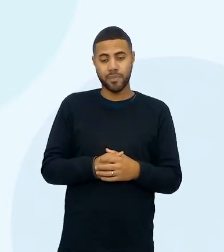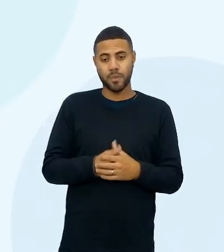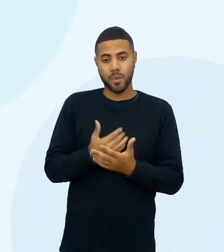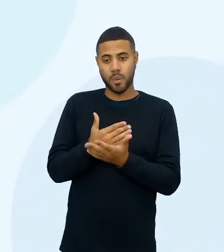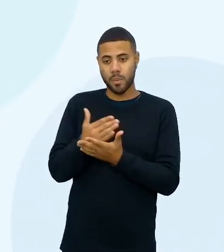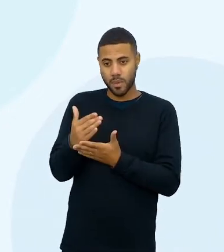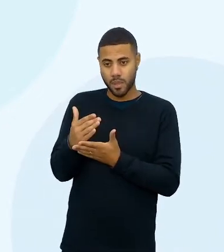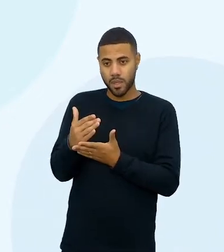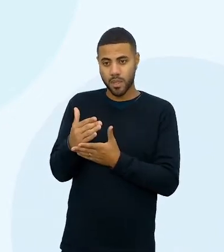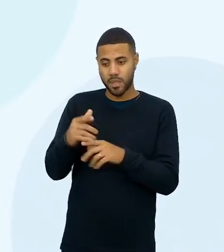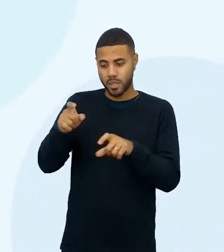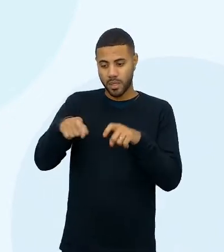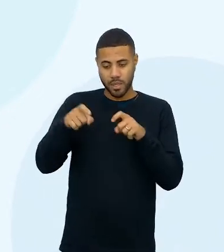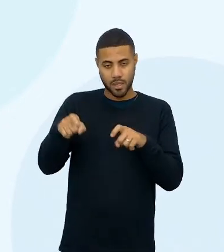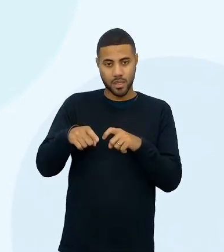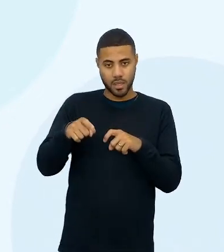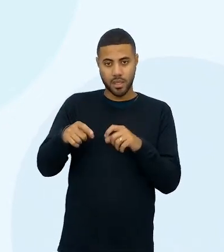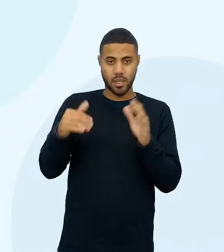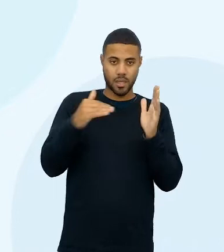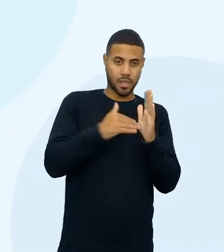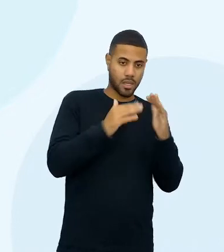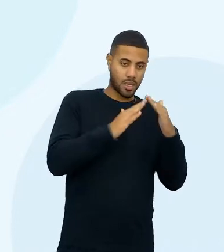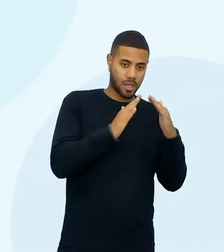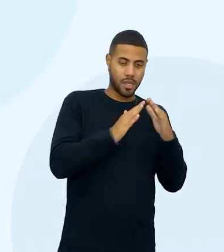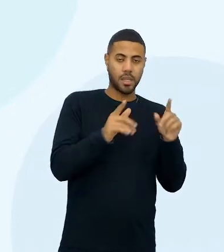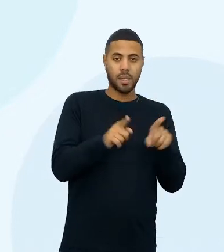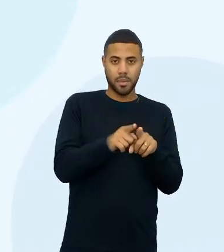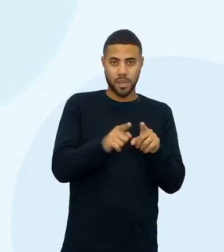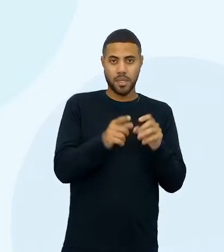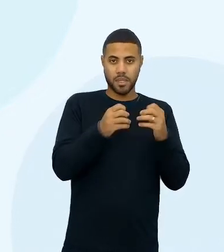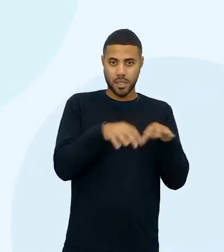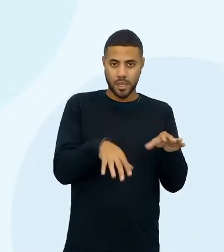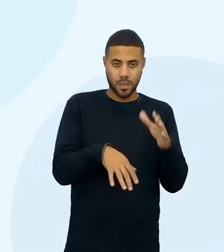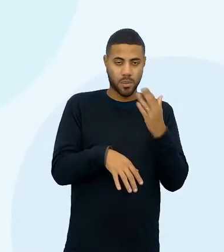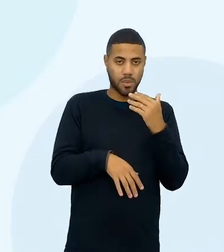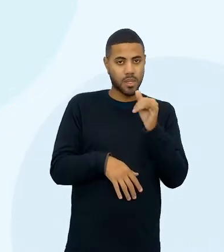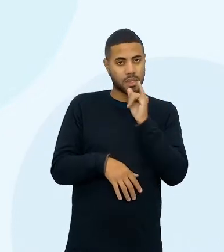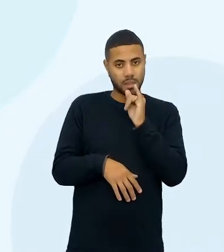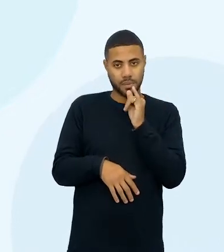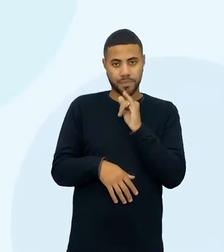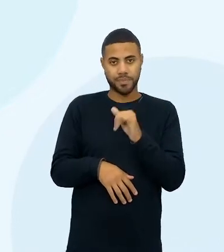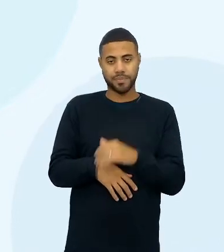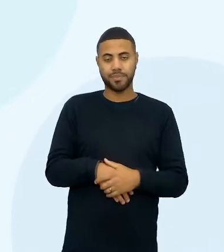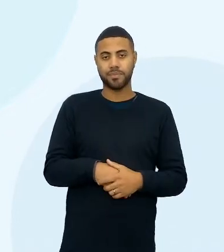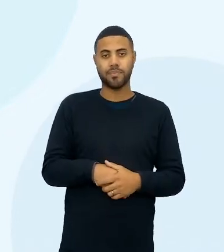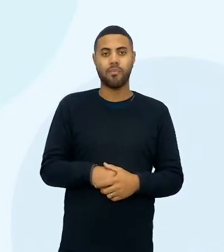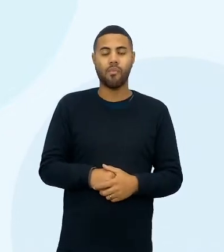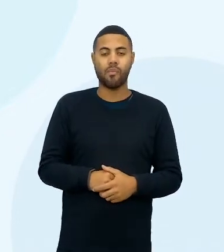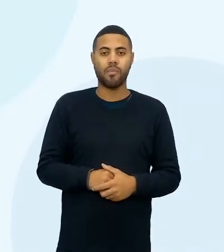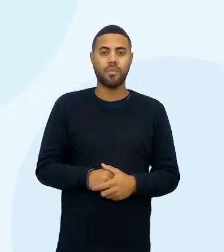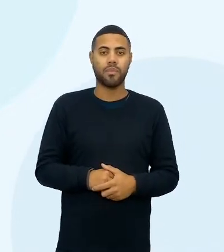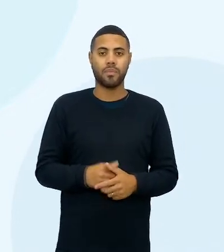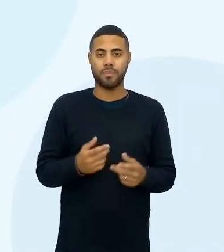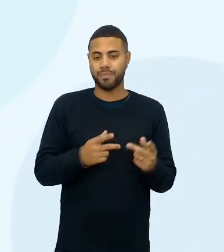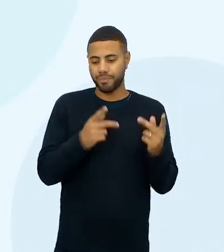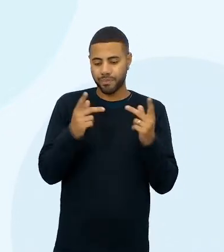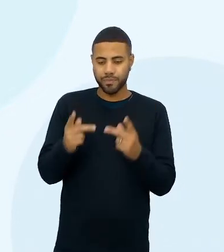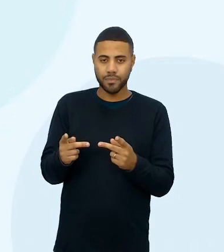ali na nossa casa. Como? Né? Vamos supor que a gente visite